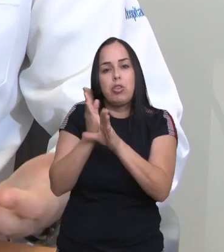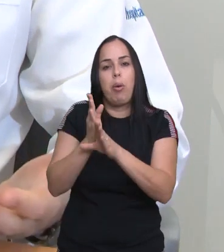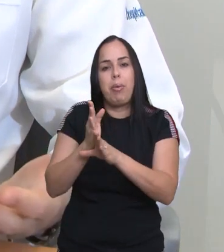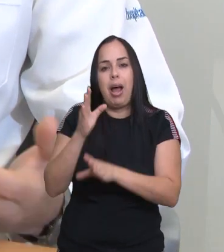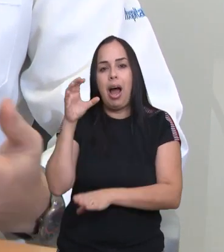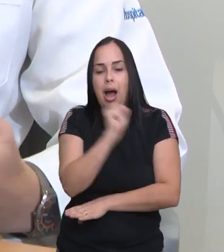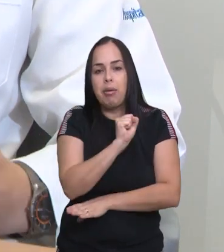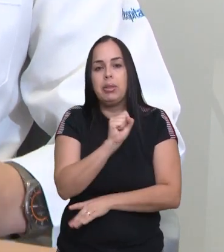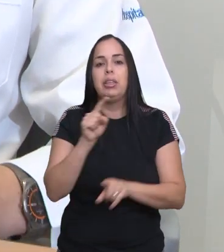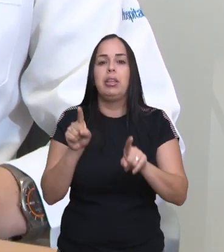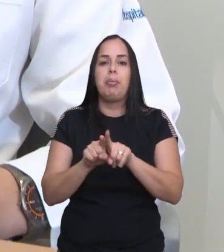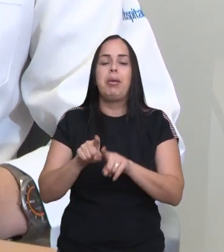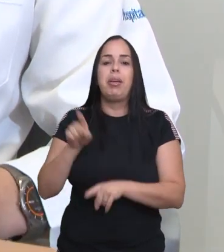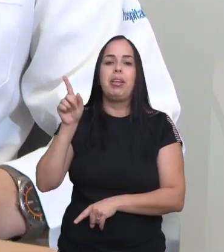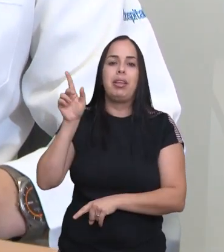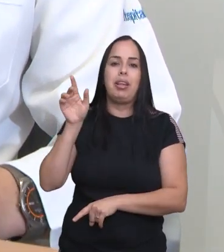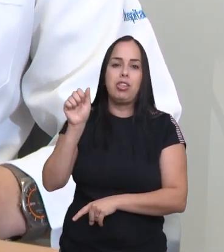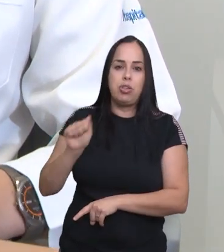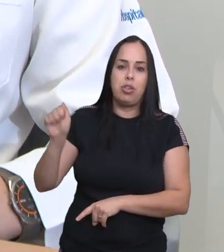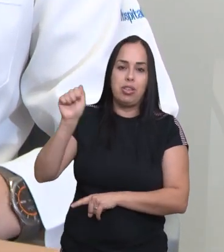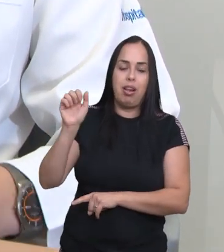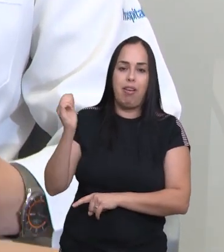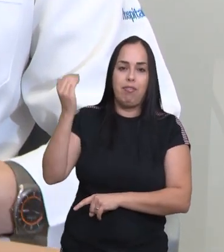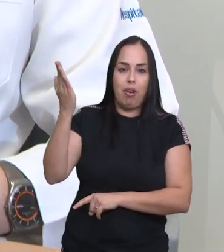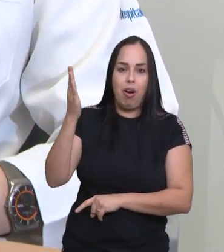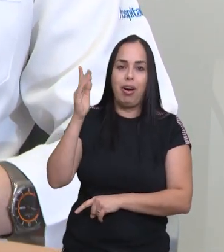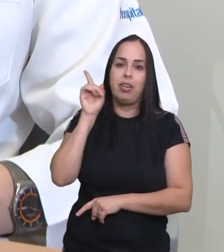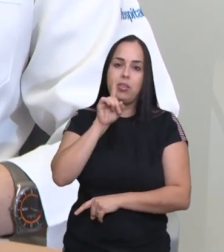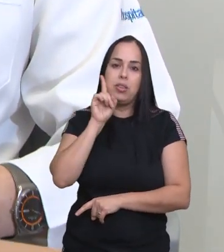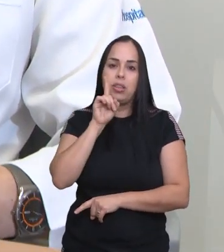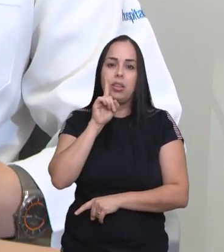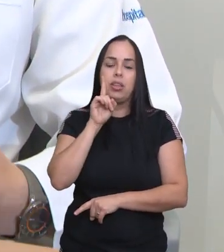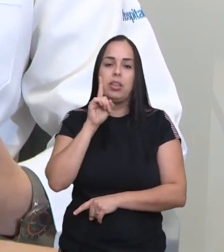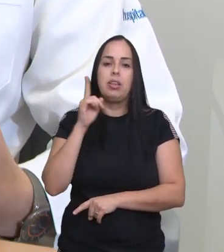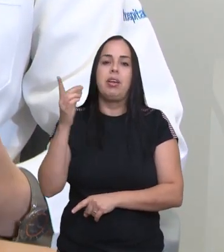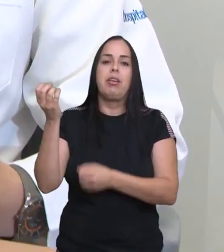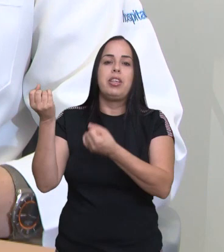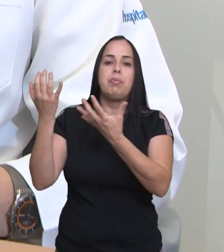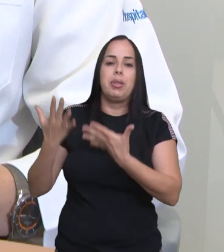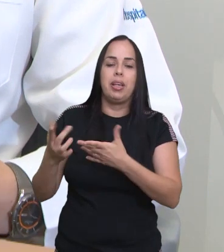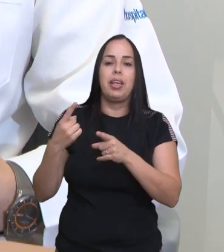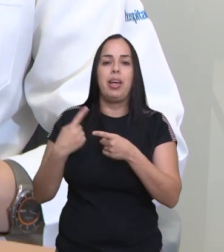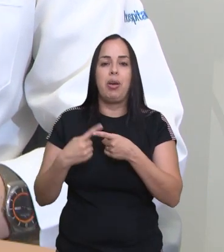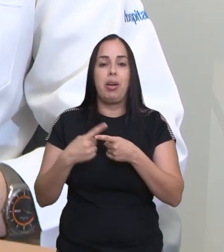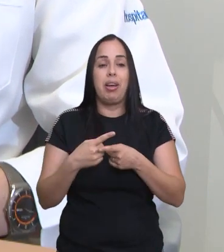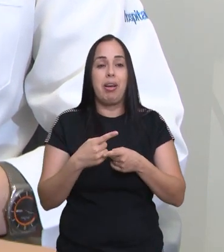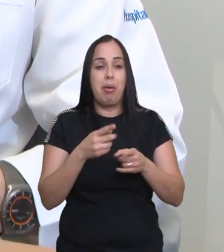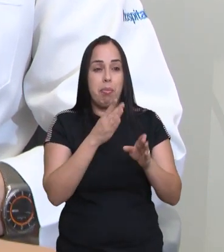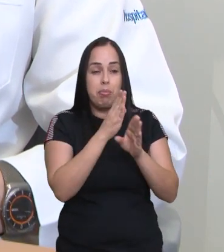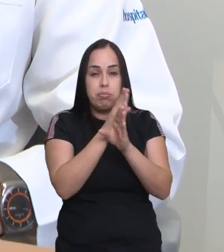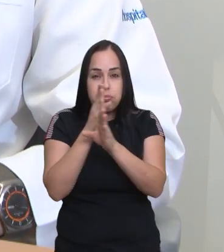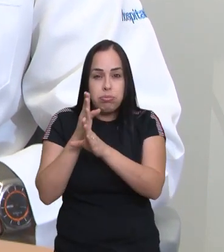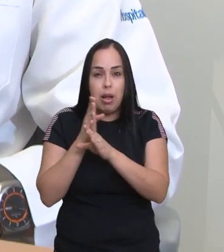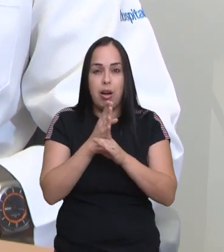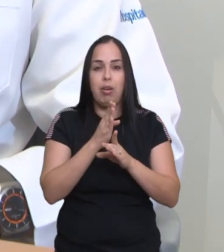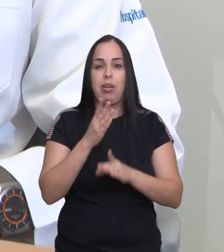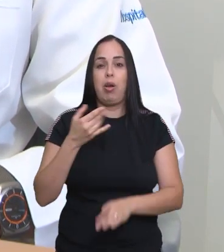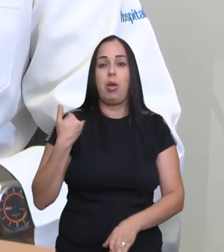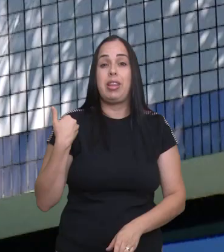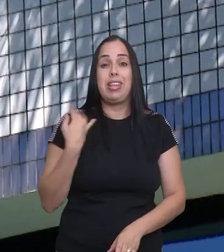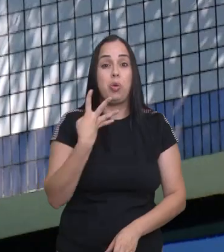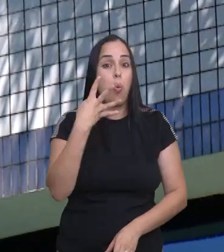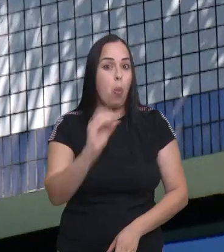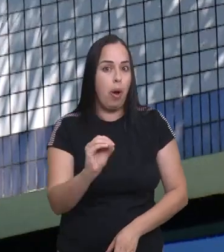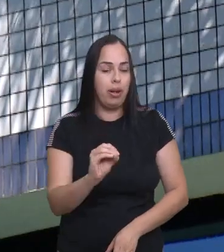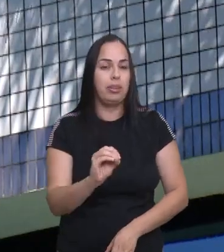sociedades americanas já recomendam um rastreamento aos 45 anos, porque a gente tem visto um aumento da incidência em pacientes mais